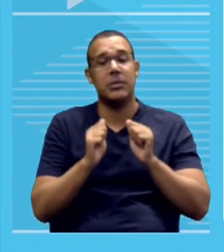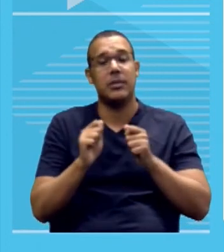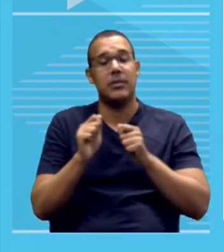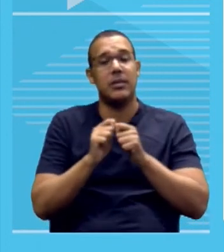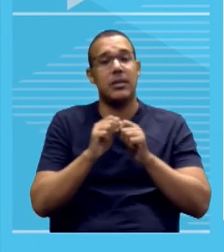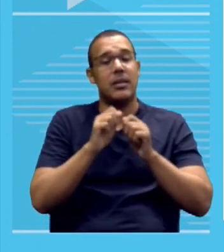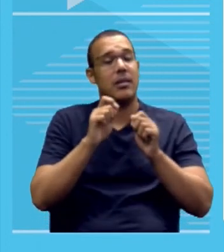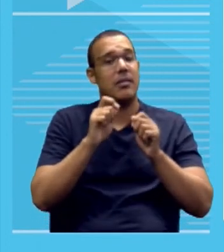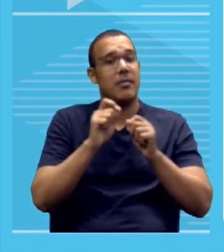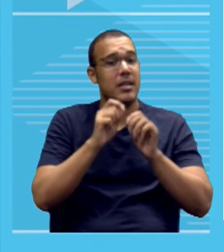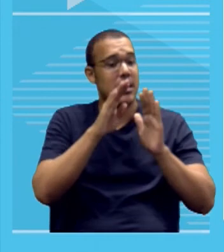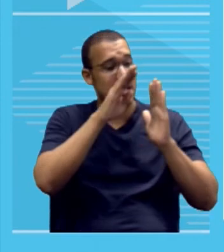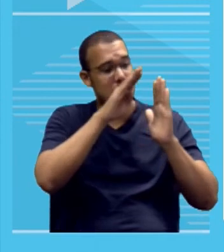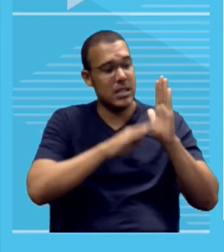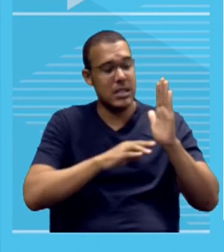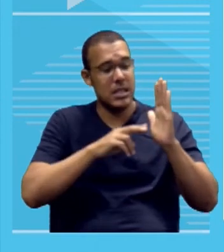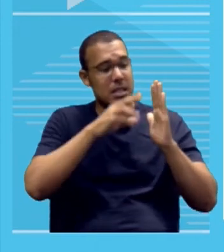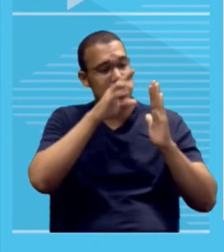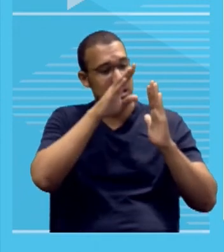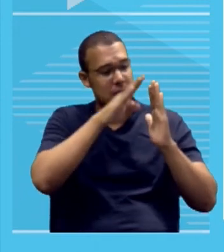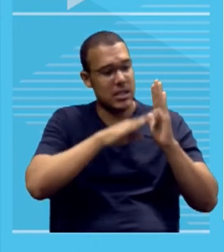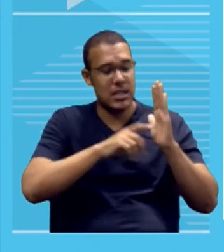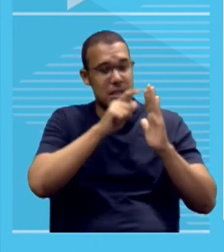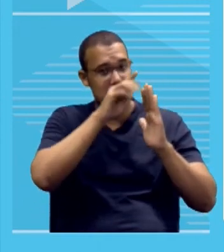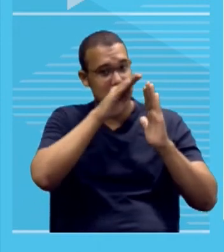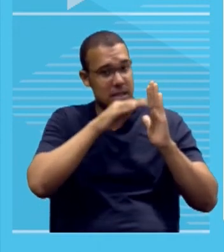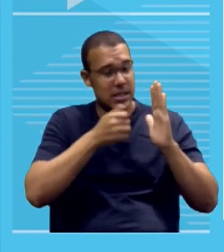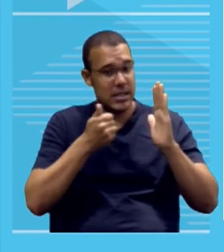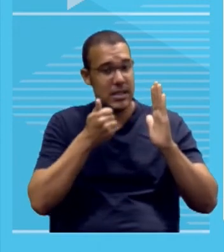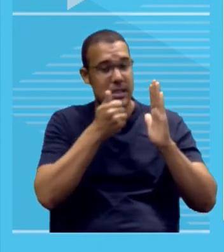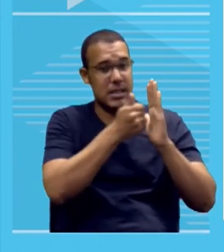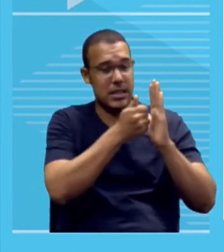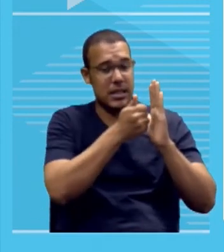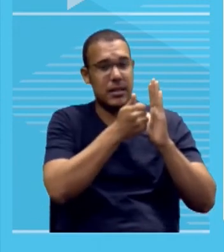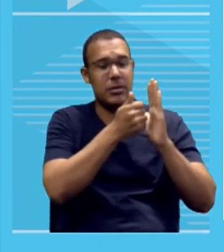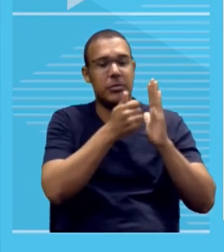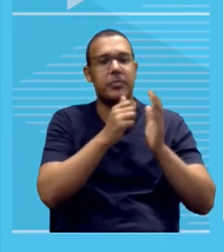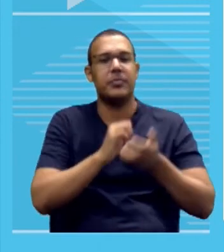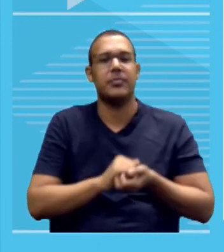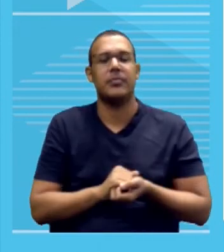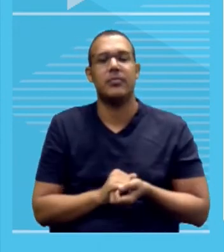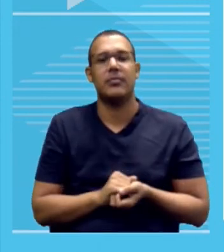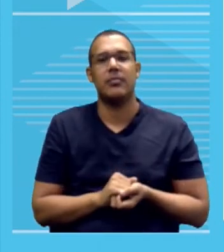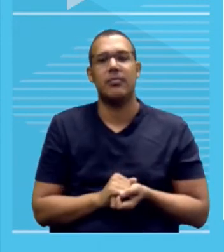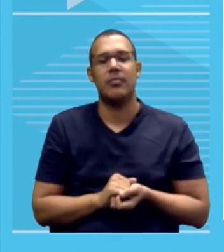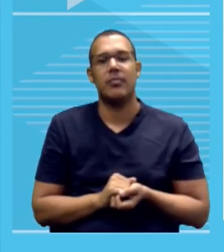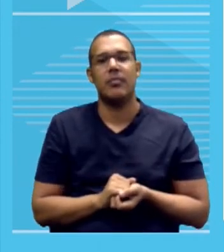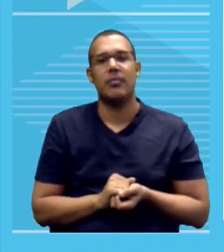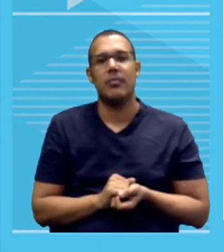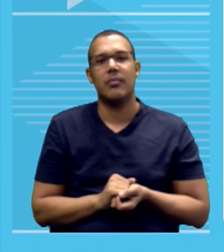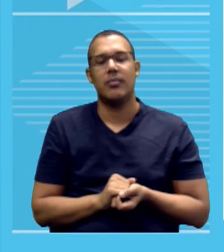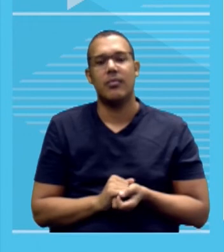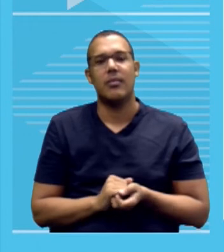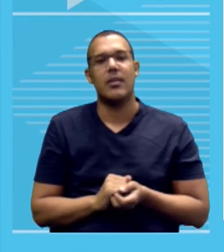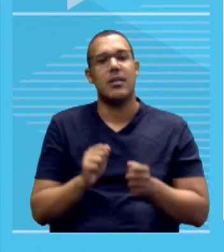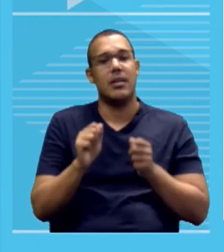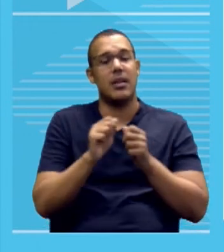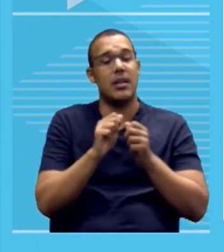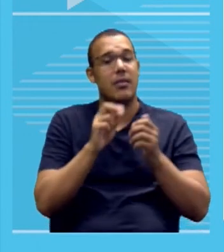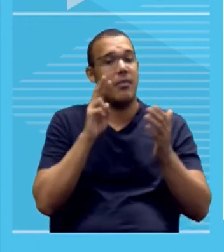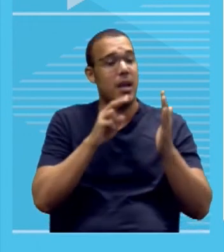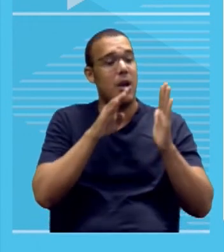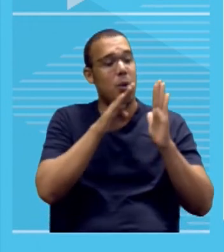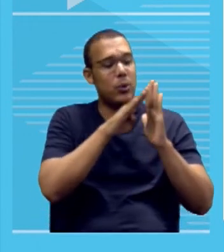reproduzir a receita a receita é para isso gente é para você conseguir reproduzir a partir é claro dos ingredientes